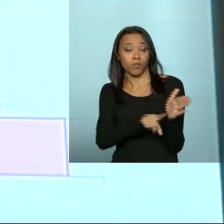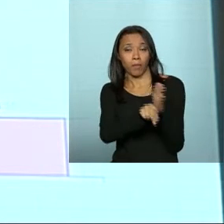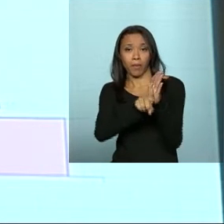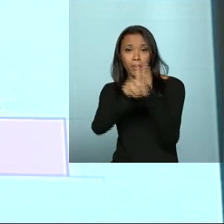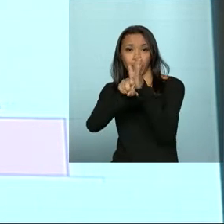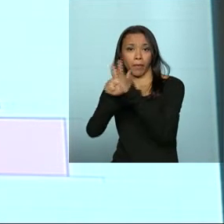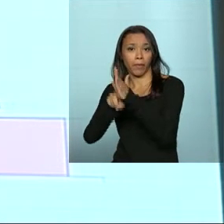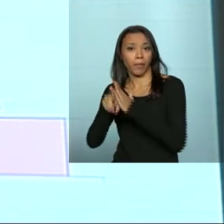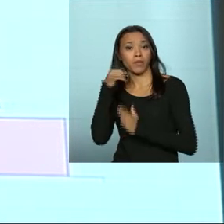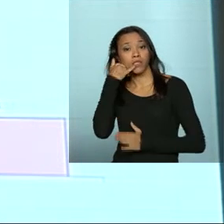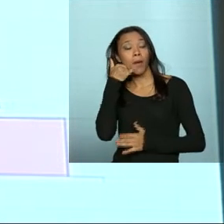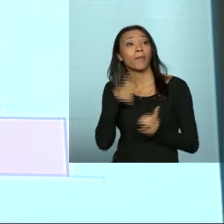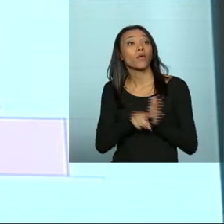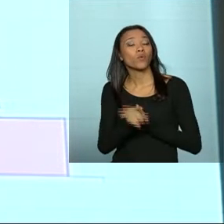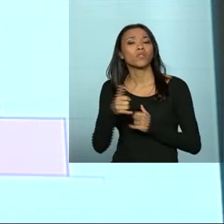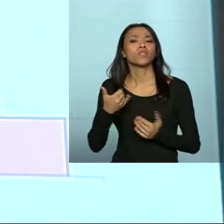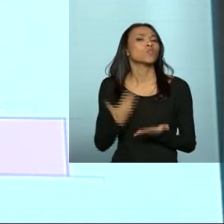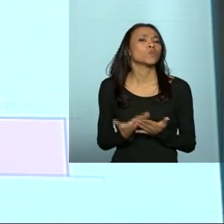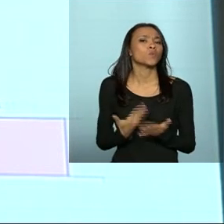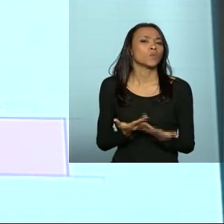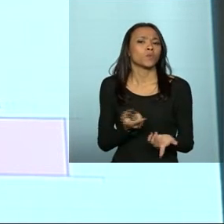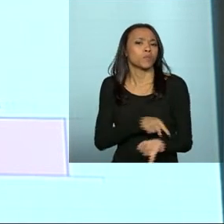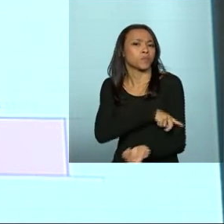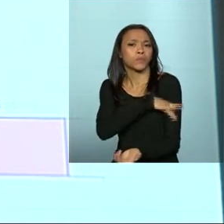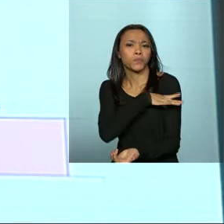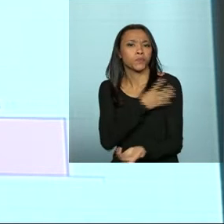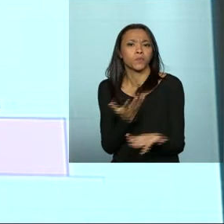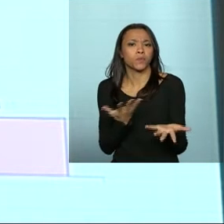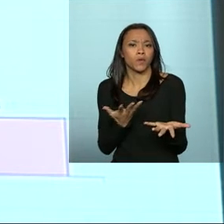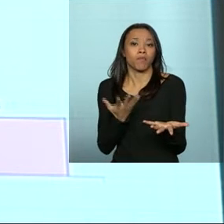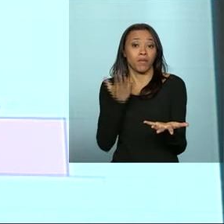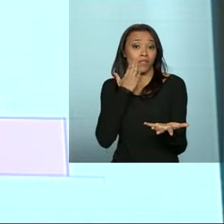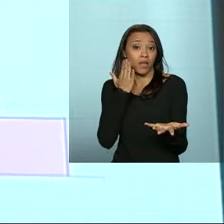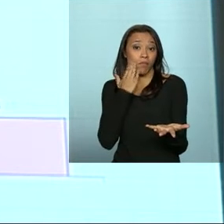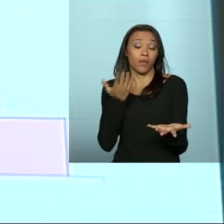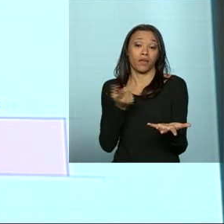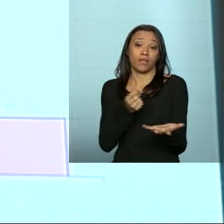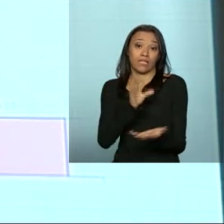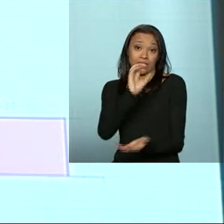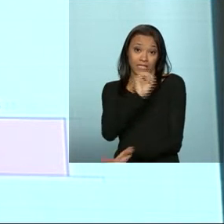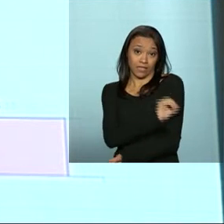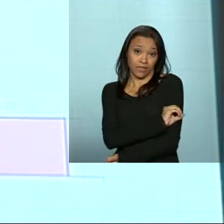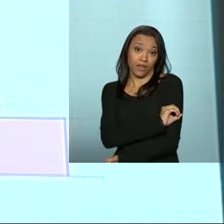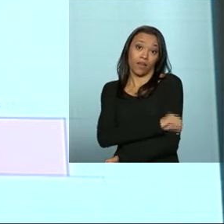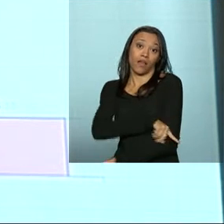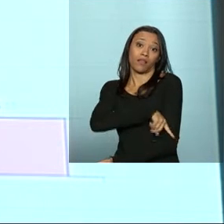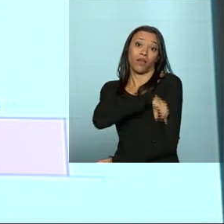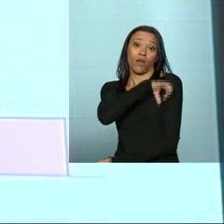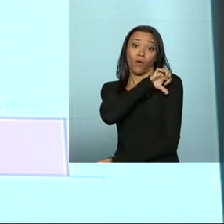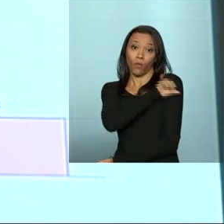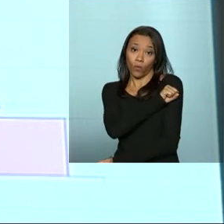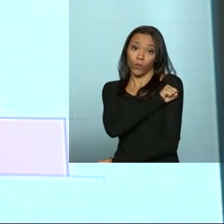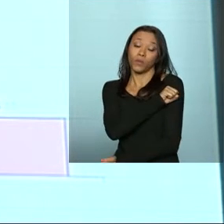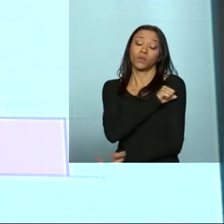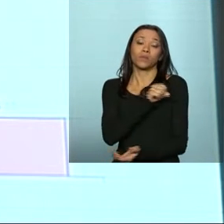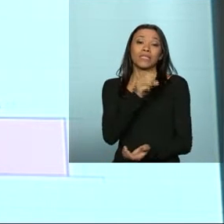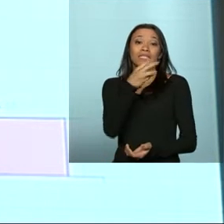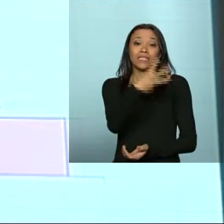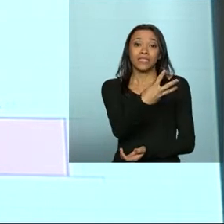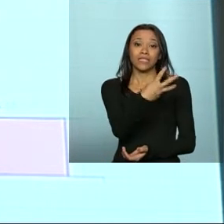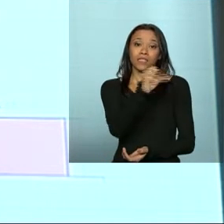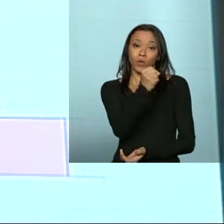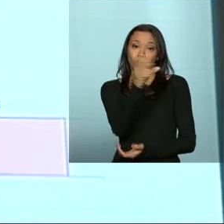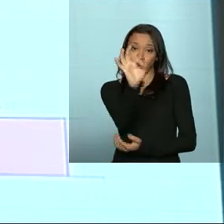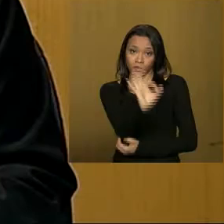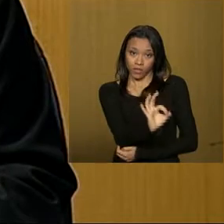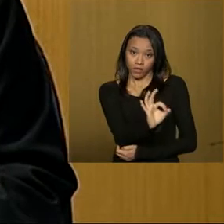segundo escolaridade, que seria uma aproximação do que é a renda. 0 a 8 anos de escolaridade, 38% da